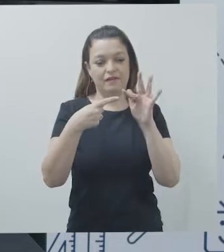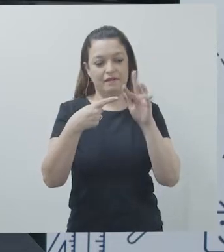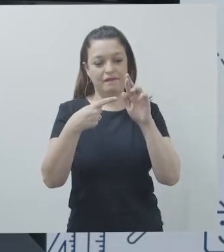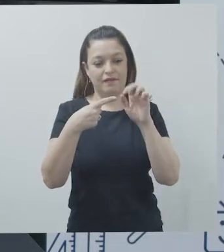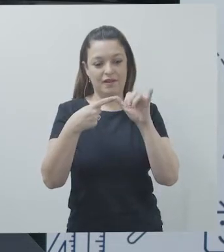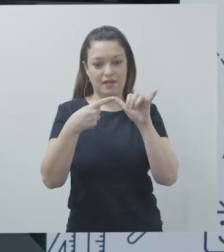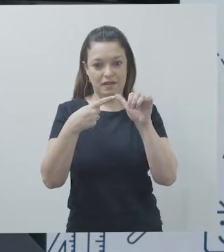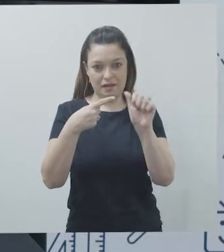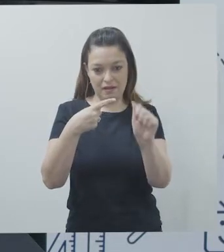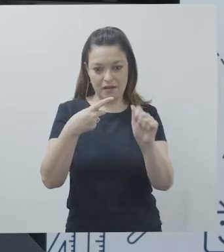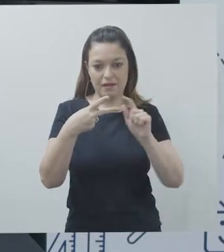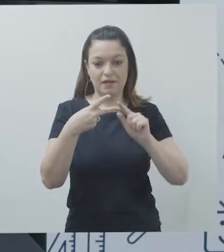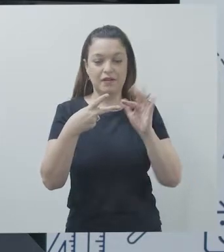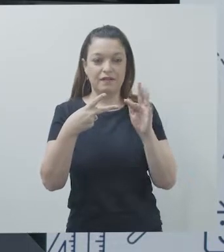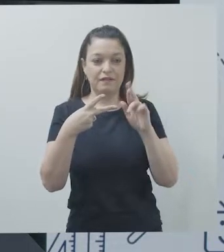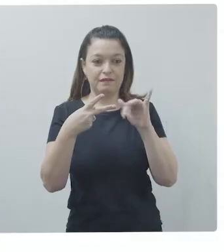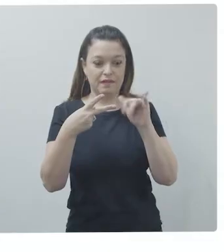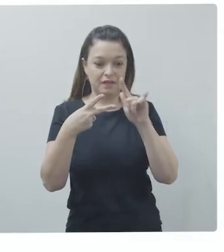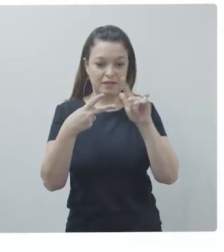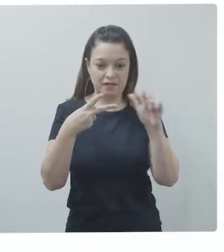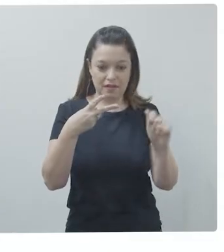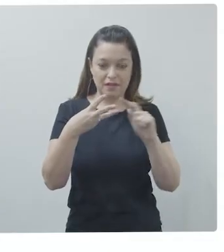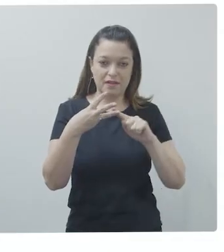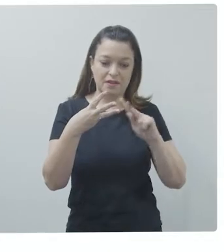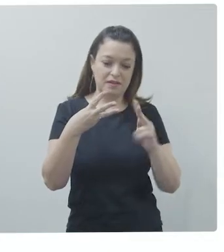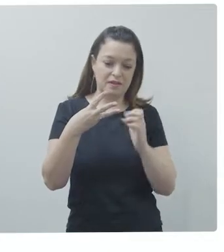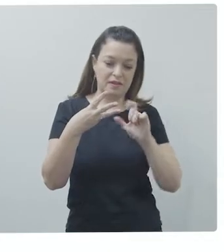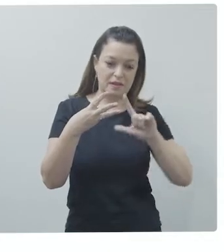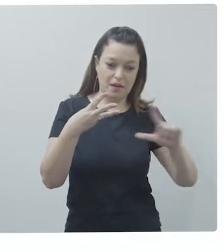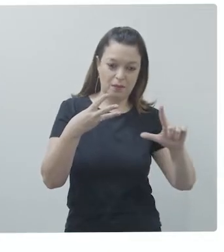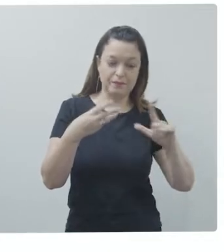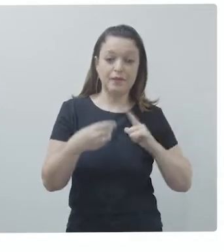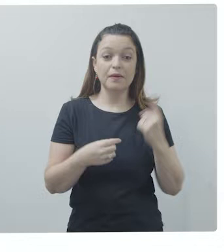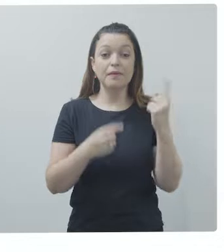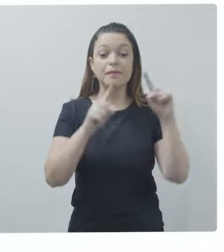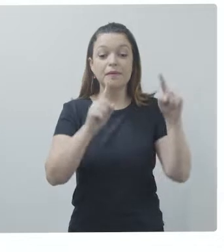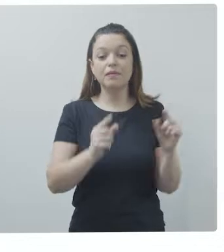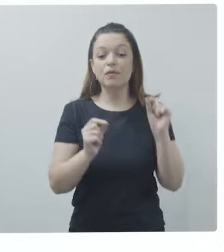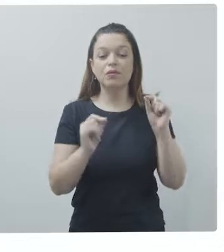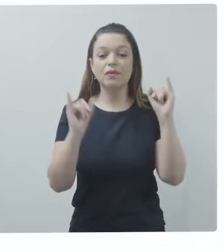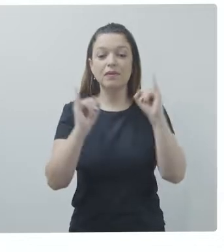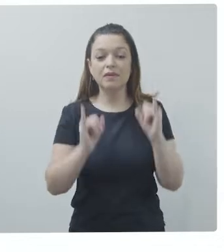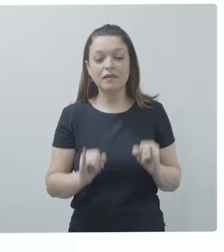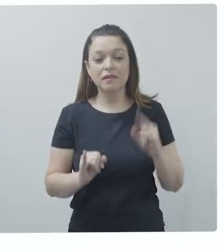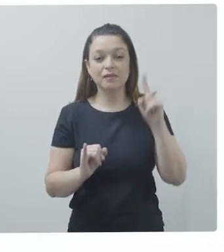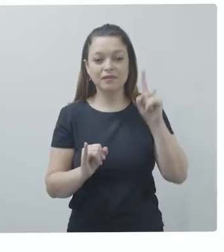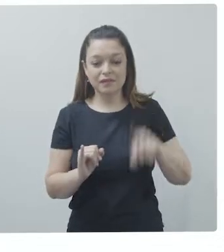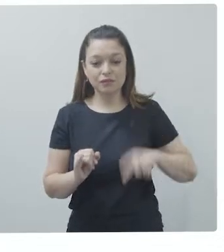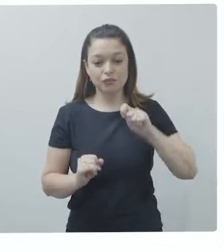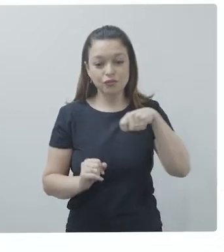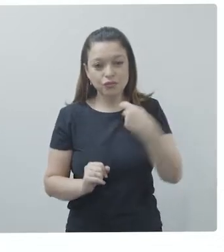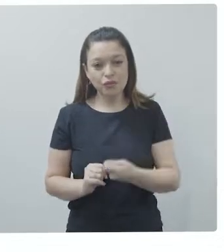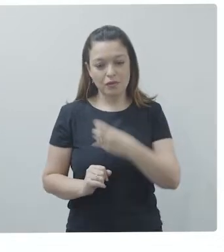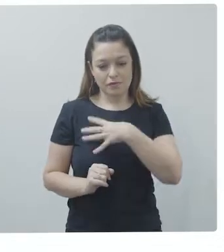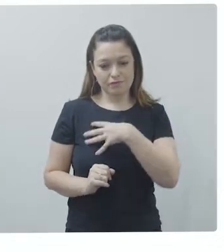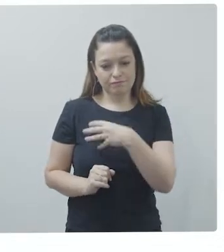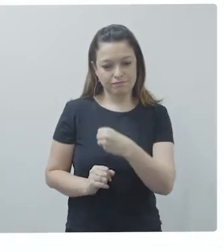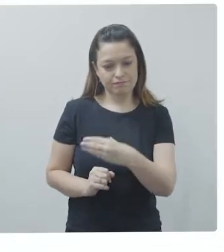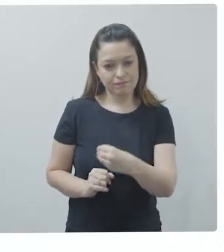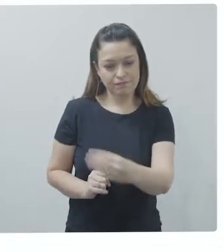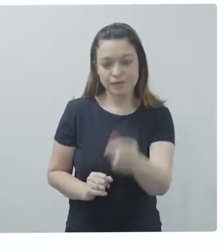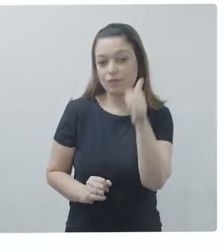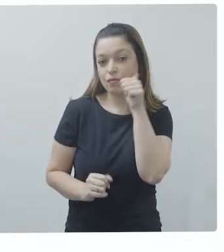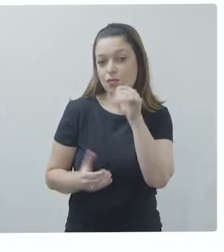e Hel. Deusa da fertilidade e mulher de Odin. Deusa mãe do amor e da luxúria